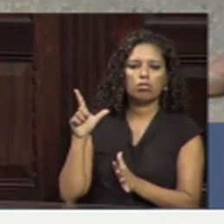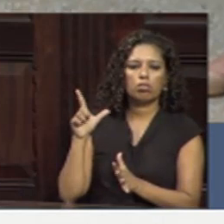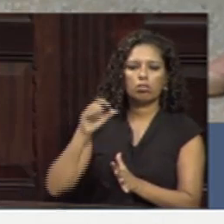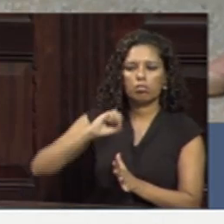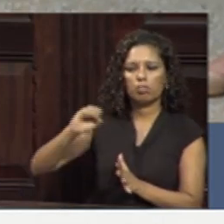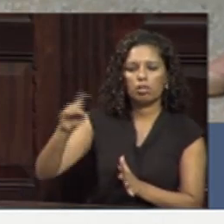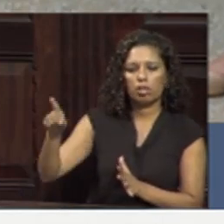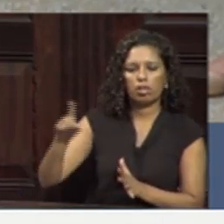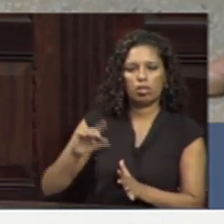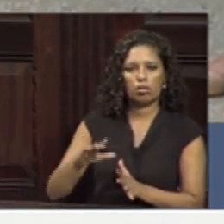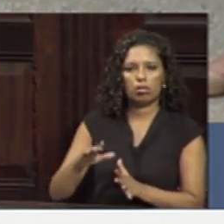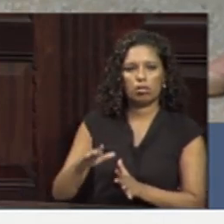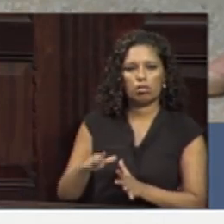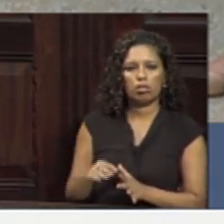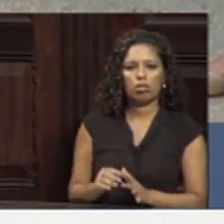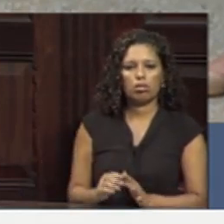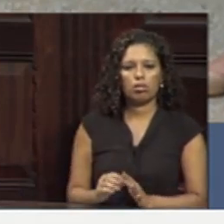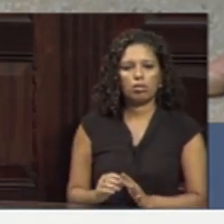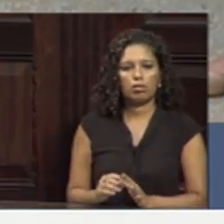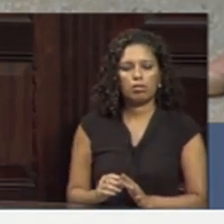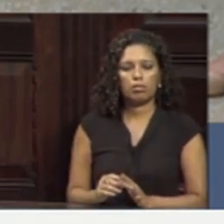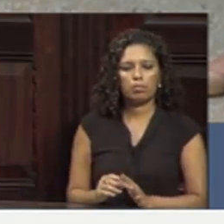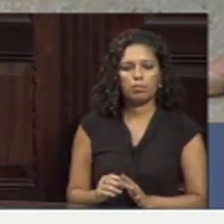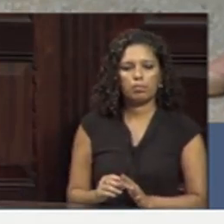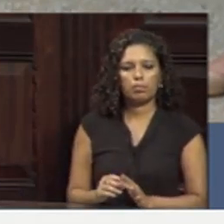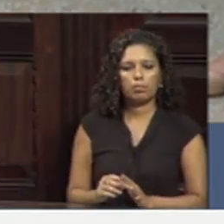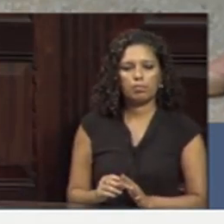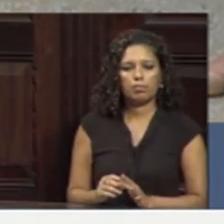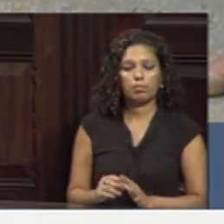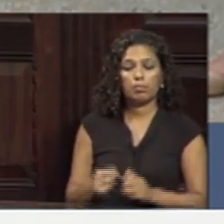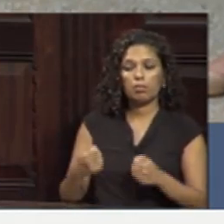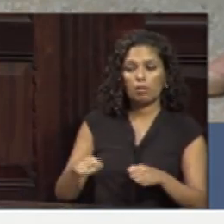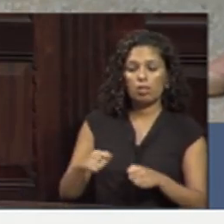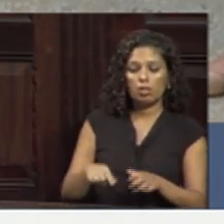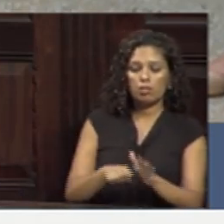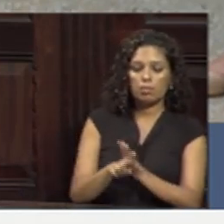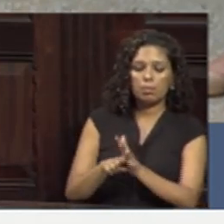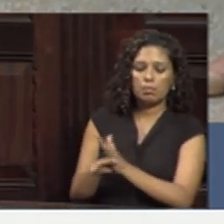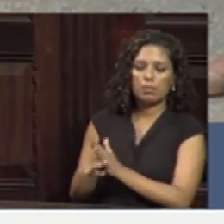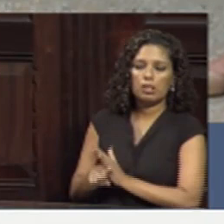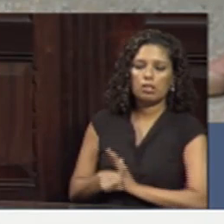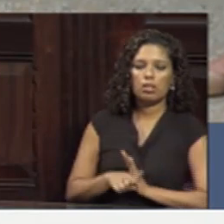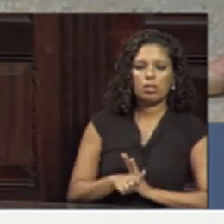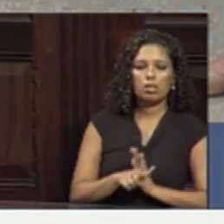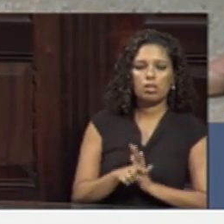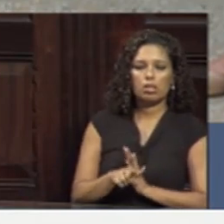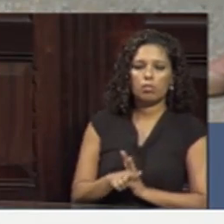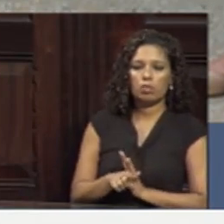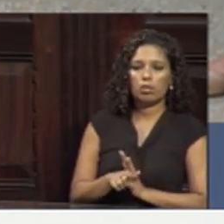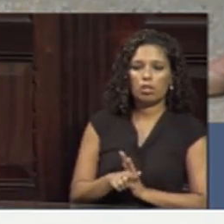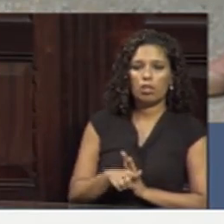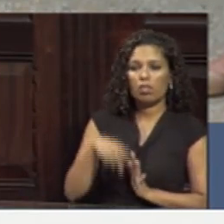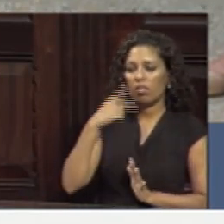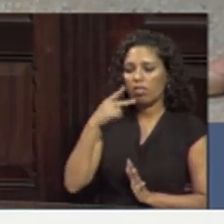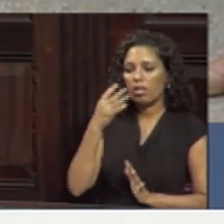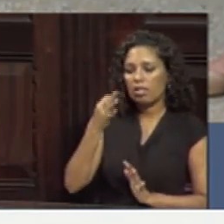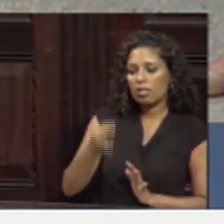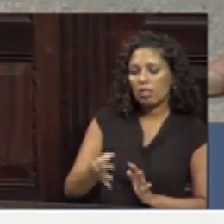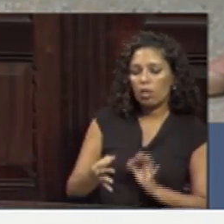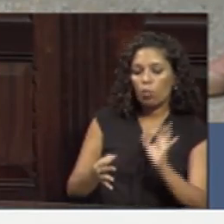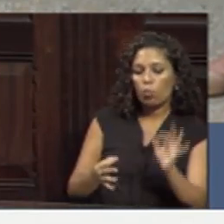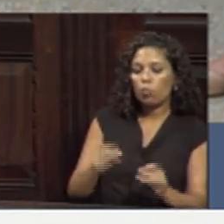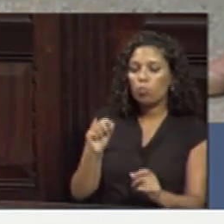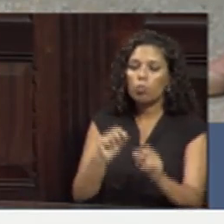E, mais do que isso, tem que ser uma investigação. Ninguém pode dizer o que é, o que não é antes da